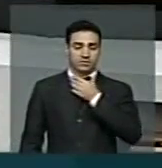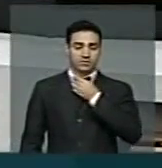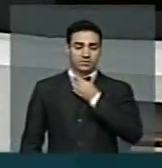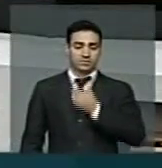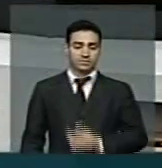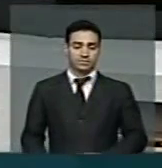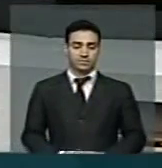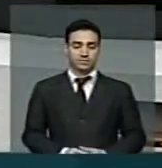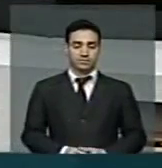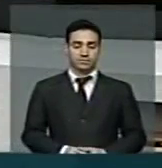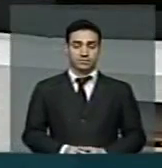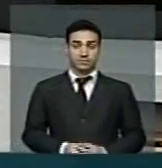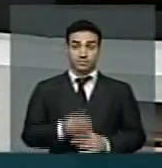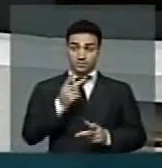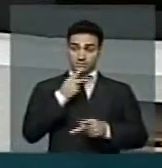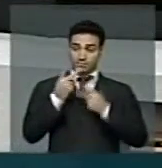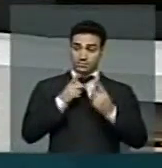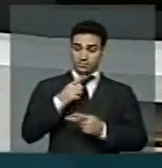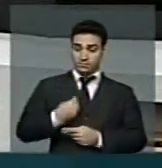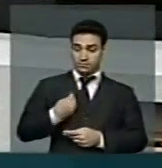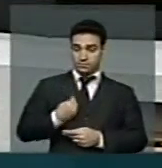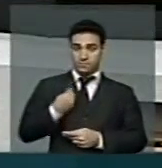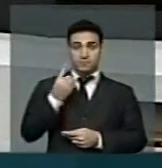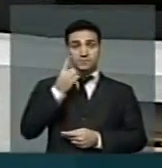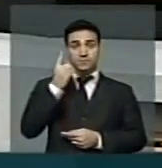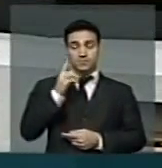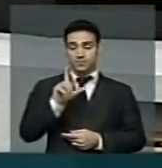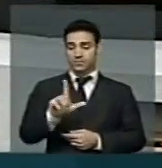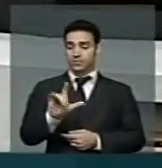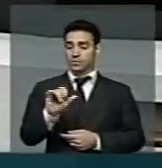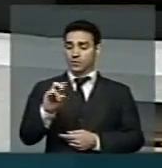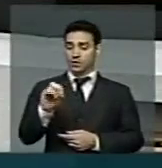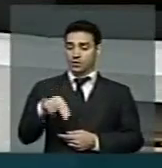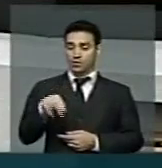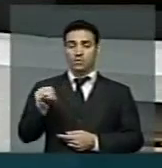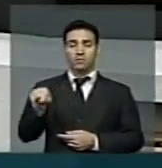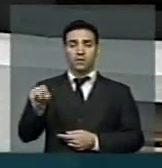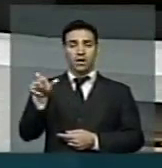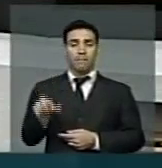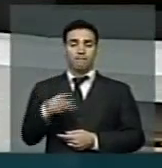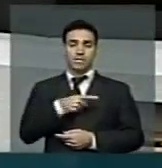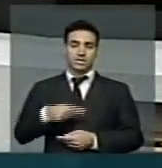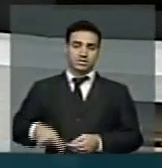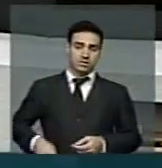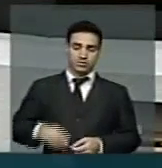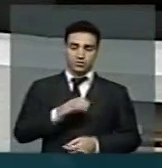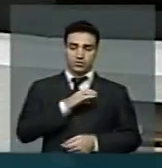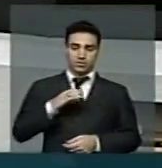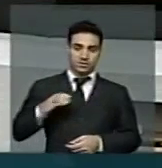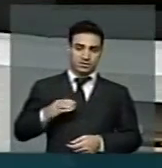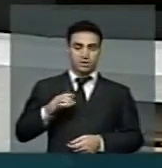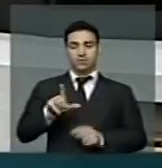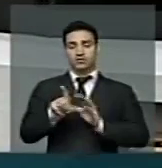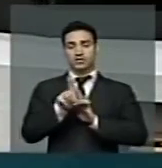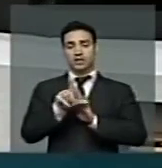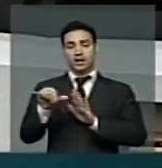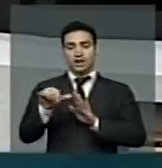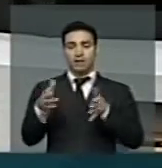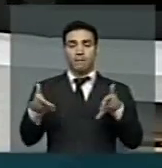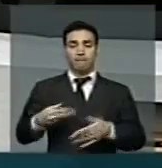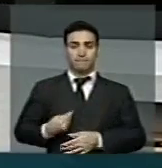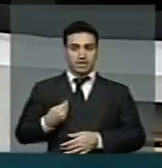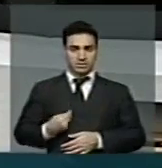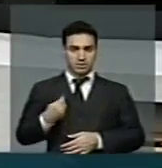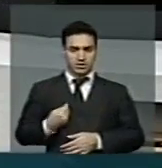Quero registrar a presença na mesa do deputado Lincoln Portela, que preside a Comissão de Legislação Participativa dessa Casa, onde